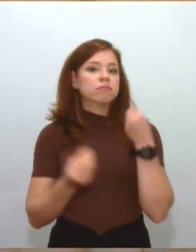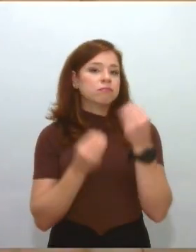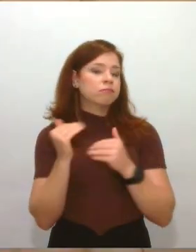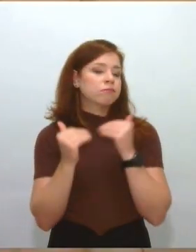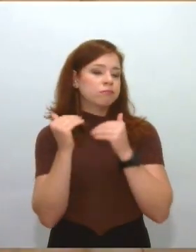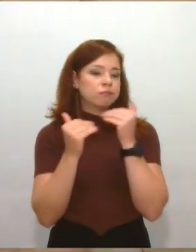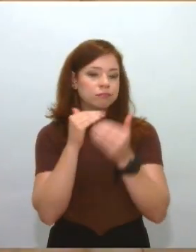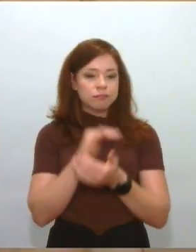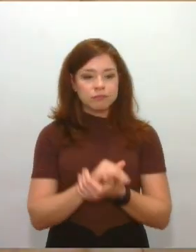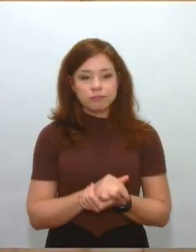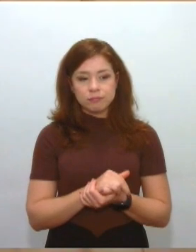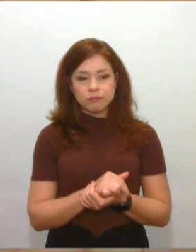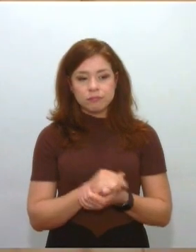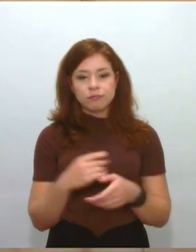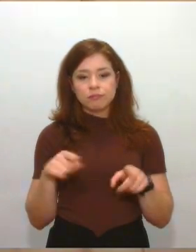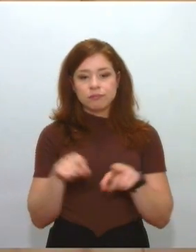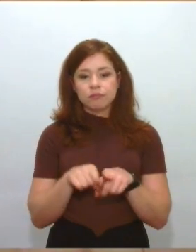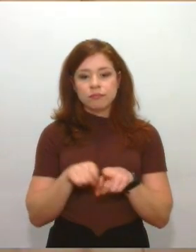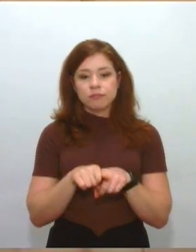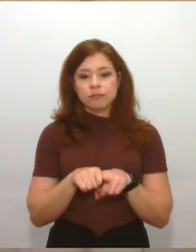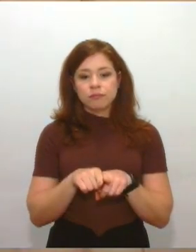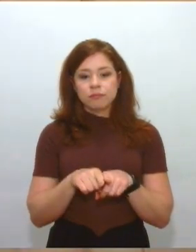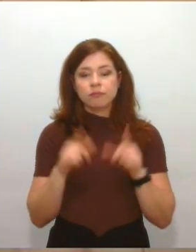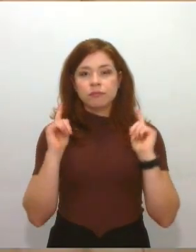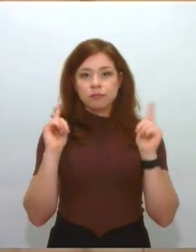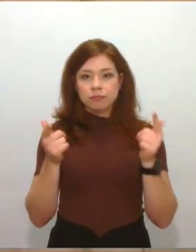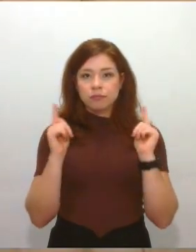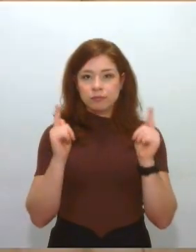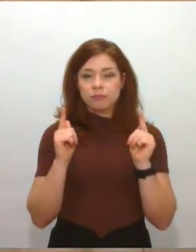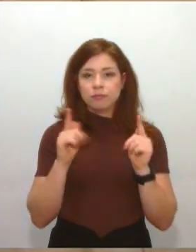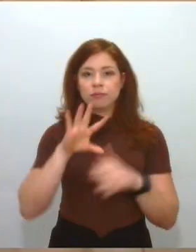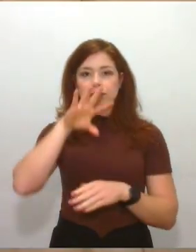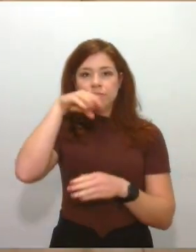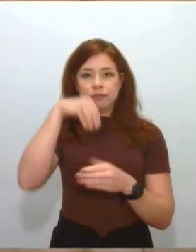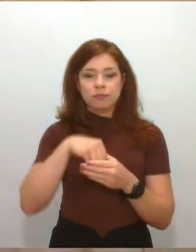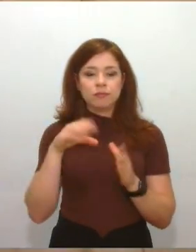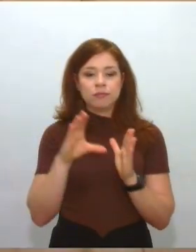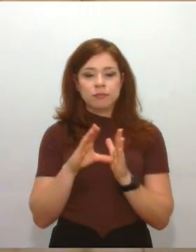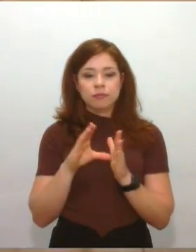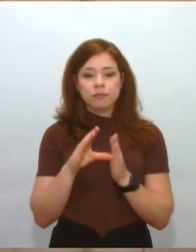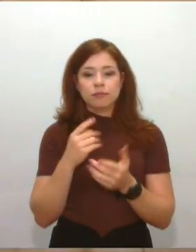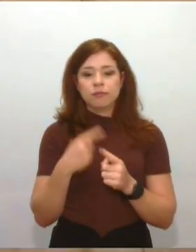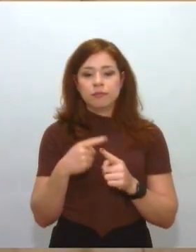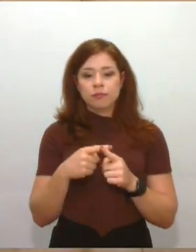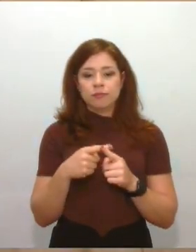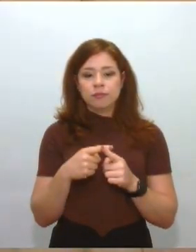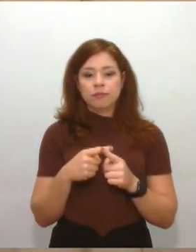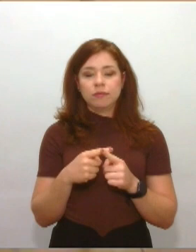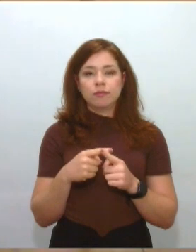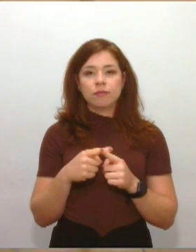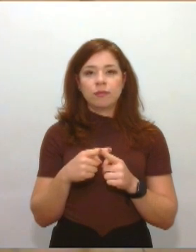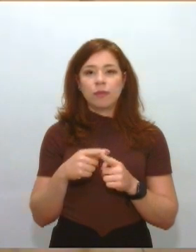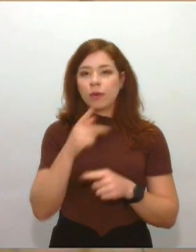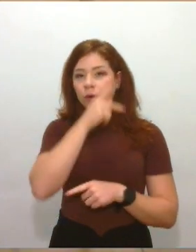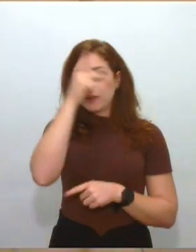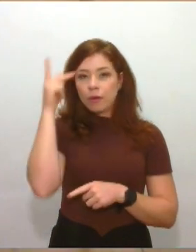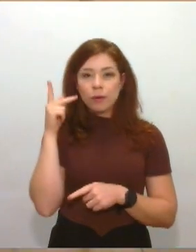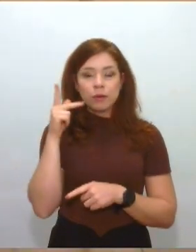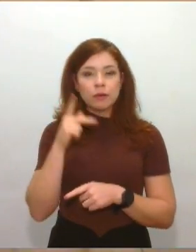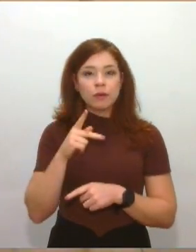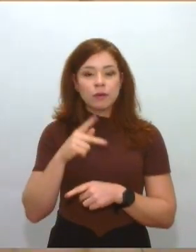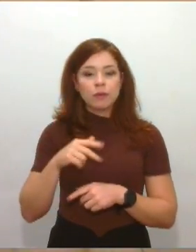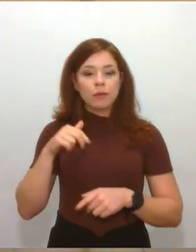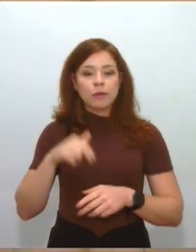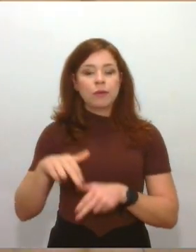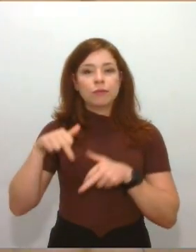o poder que essa fanfarra tem de envolver a comunidade, porque quando essa fanfarra passa na avenida, é uma gritaria assim, aqui na cidade.